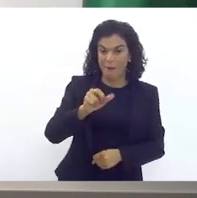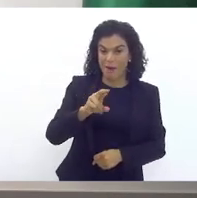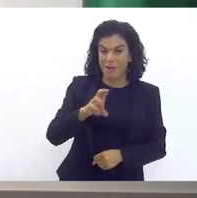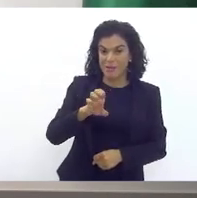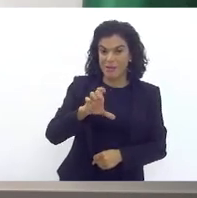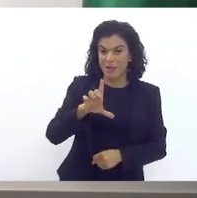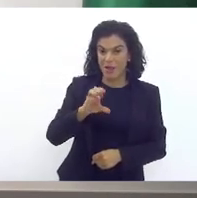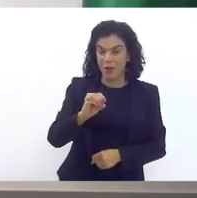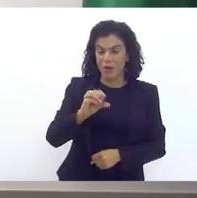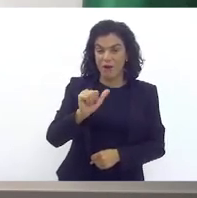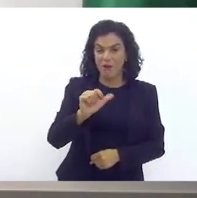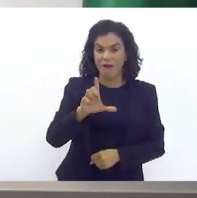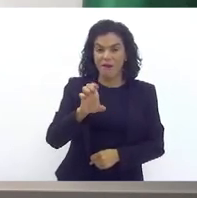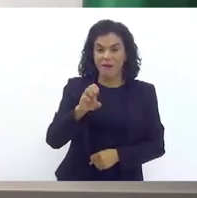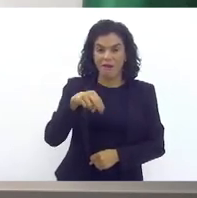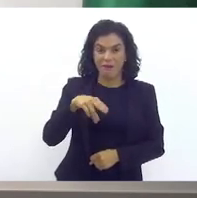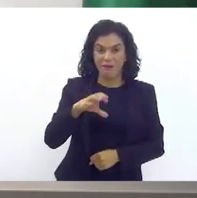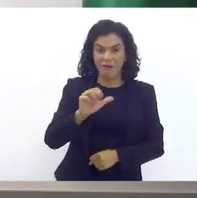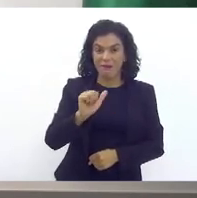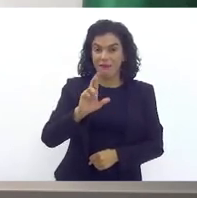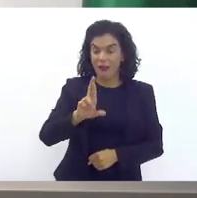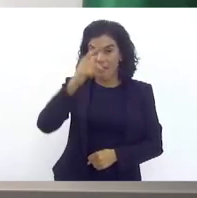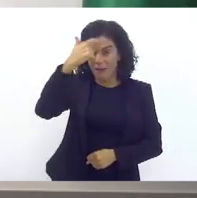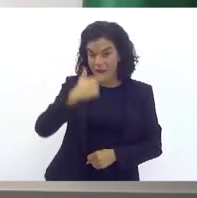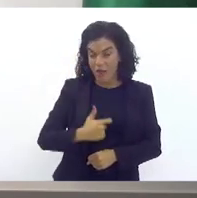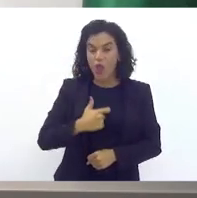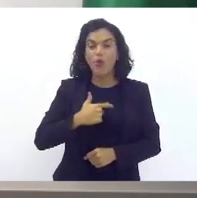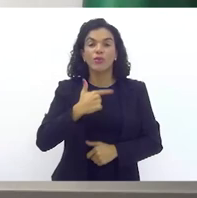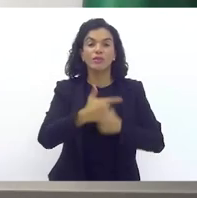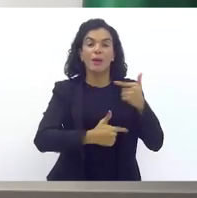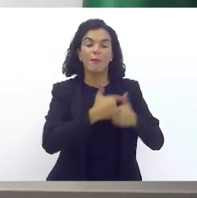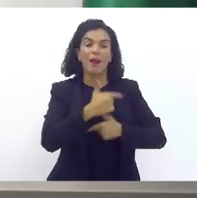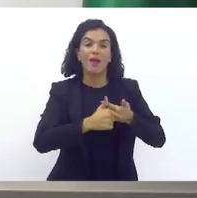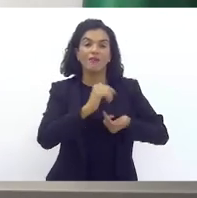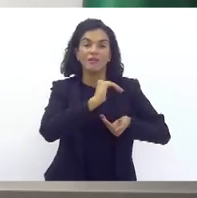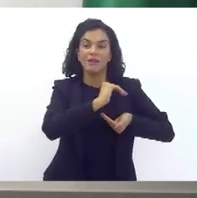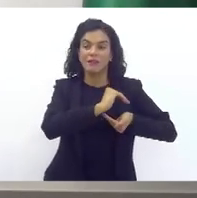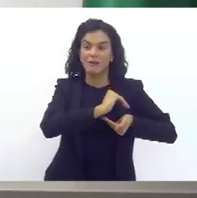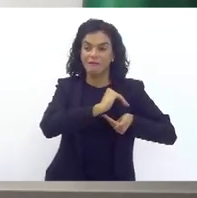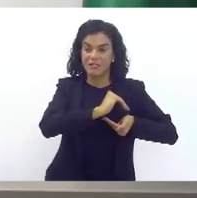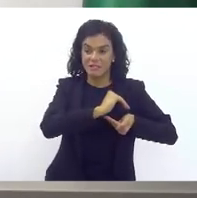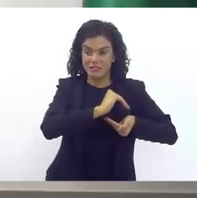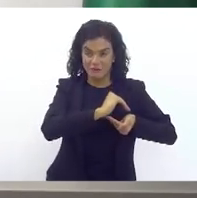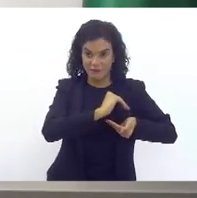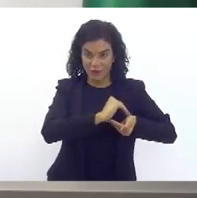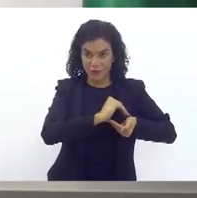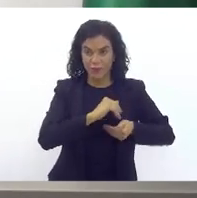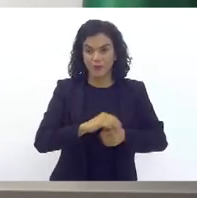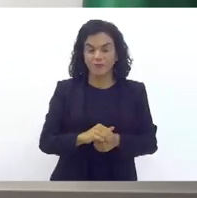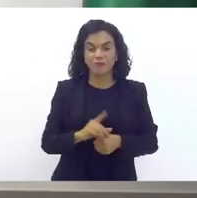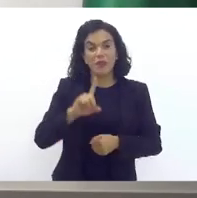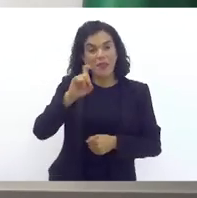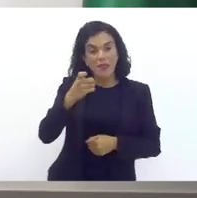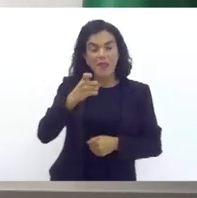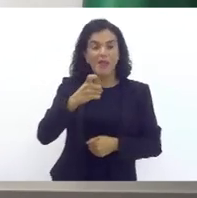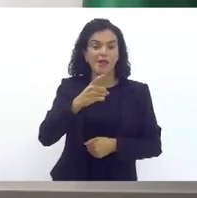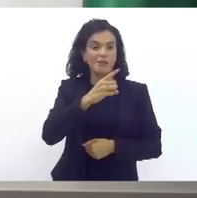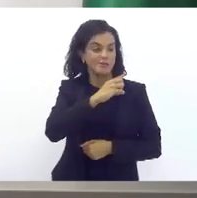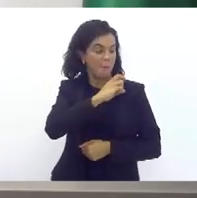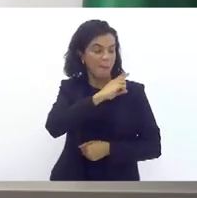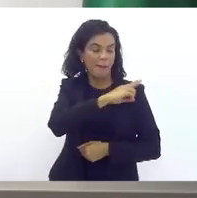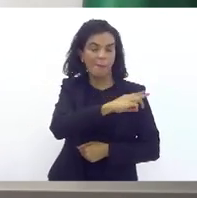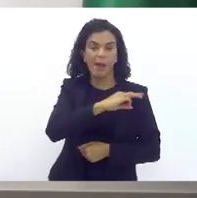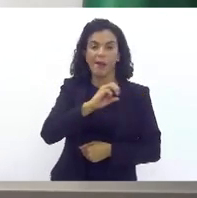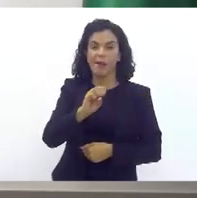município. E eu estava na Defesa Civil com o Coronel Sarmento, falecido Coronel Sarmento. E, por